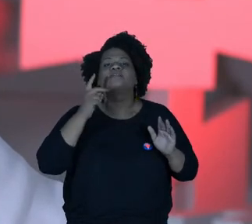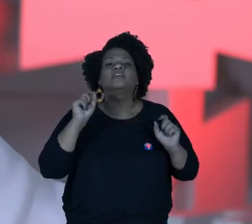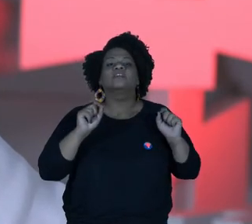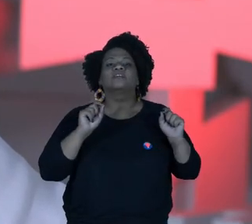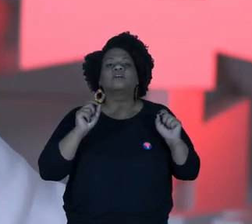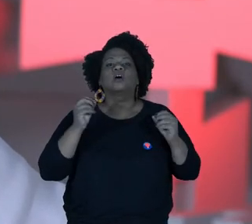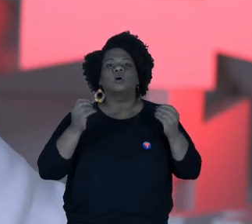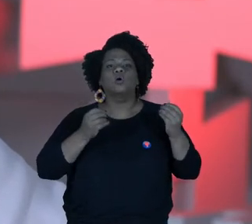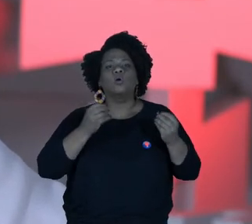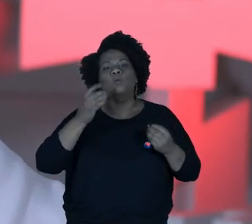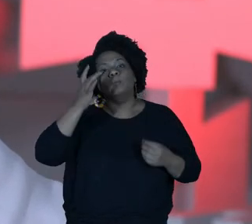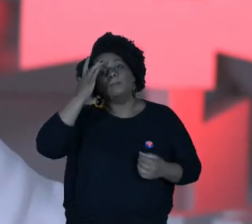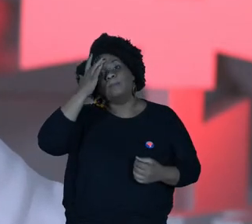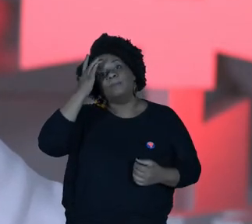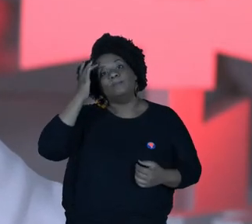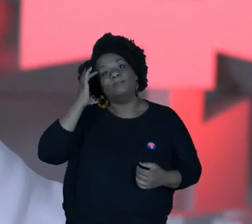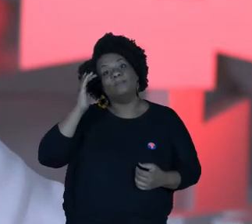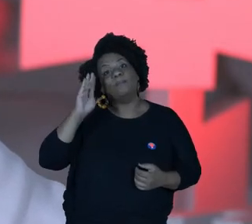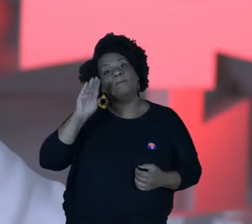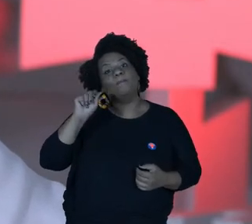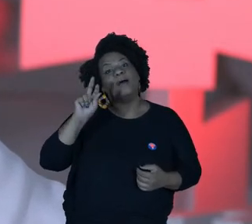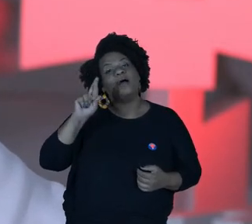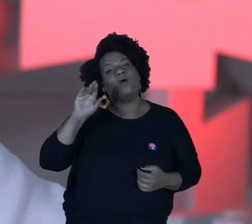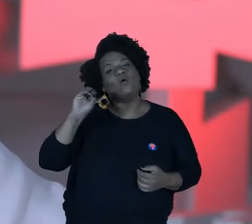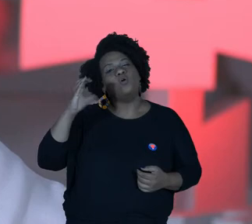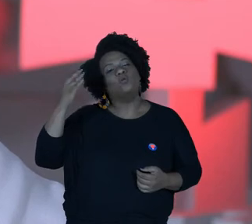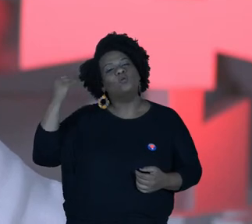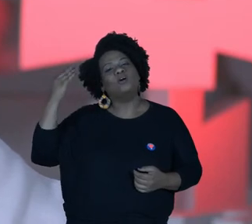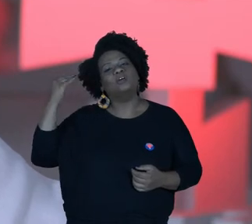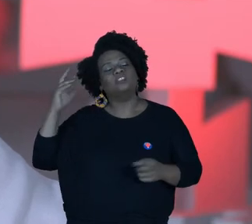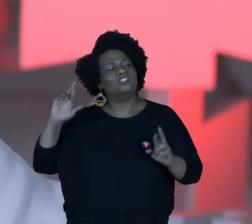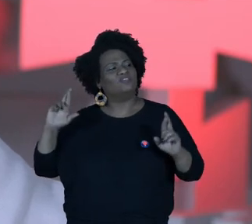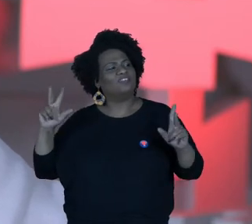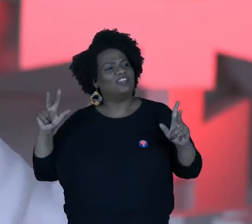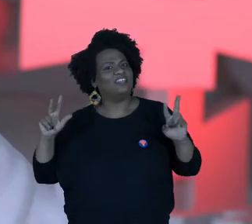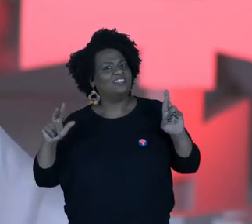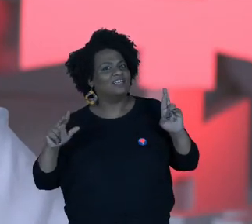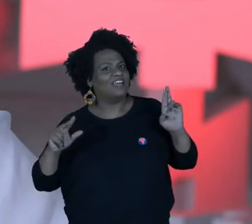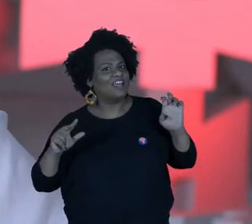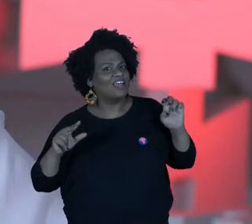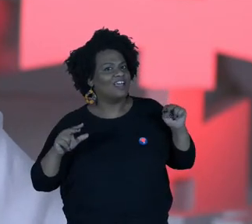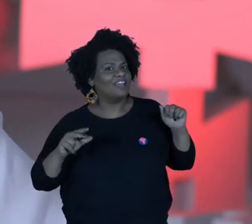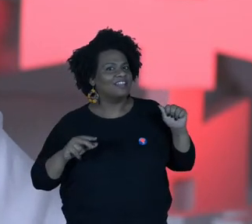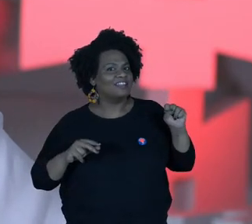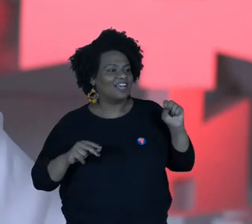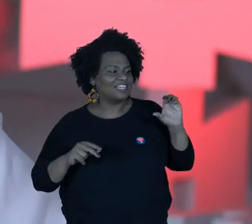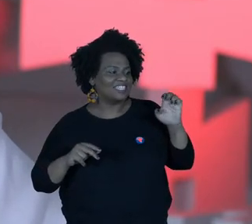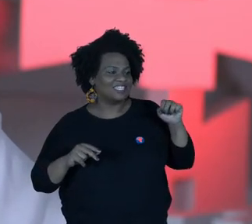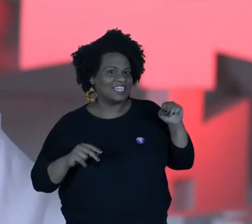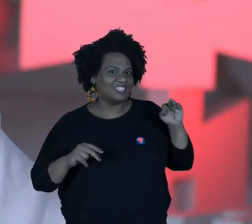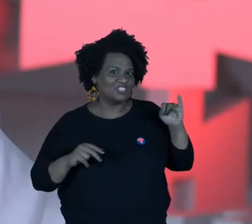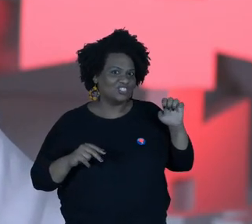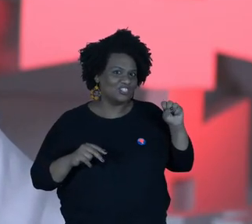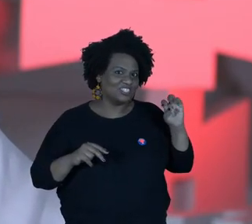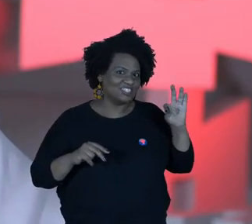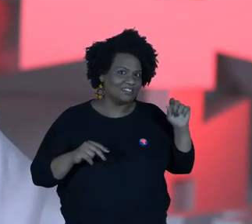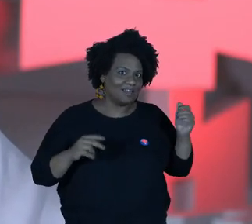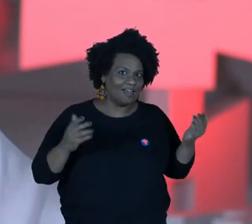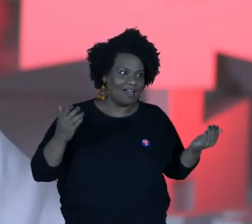homem barroco se vai diferenciar do homem renascentista. Certo? E isso a gente vai ver aqui também.